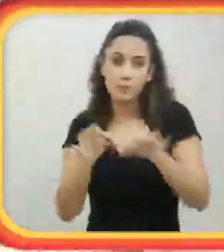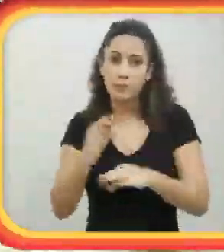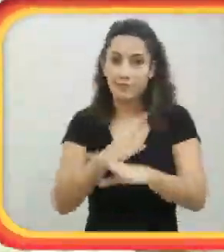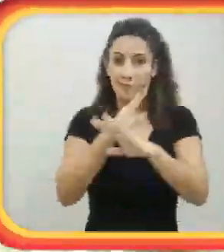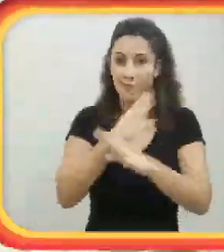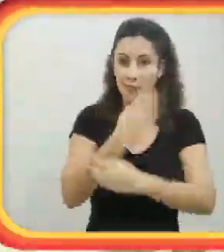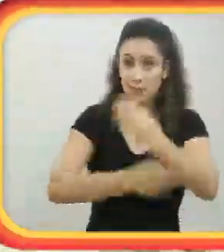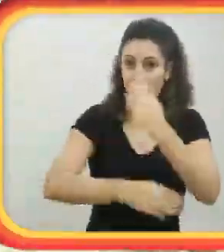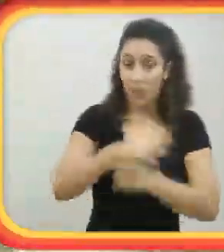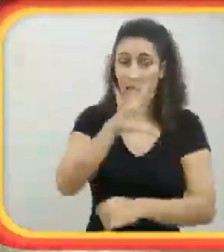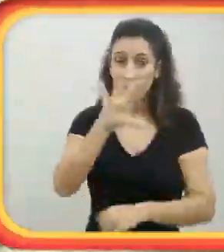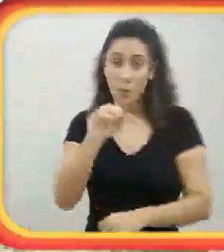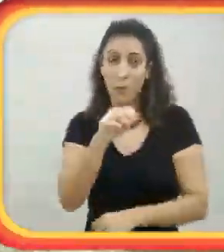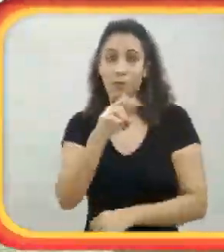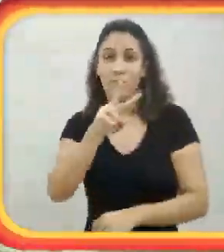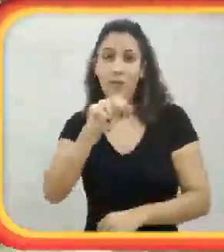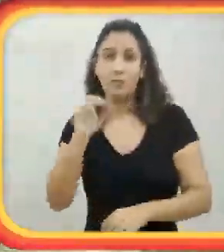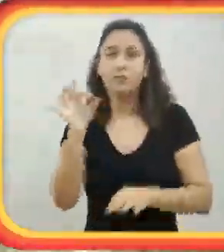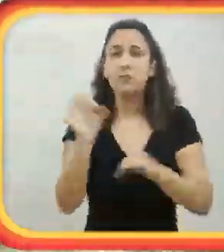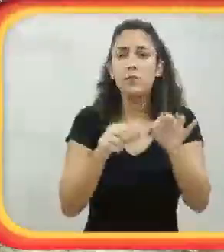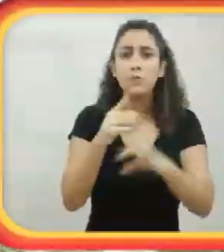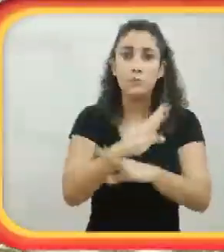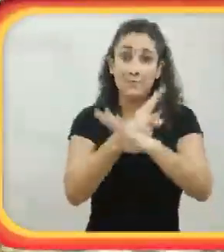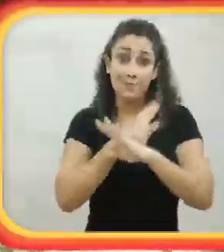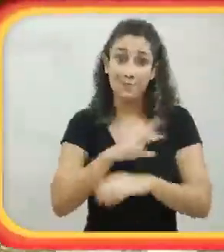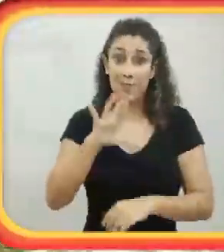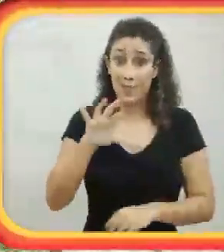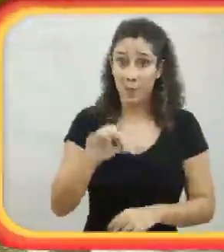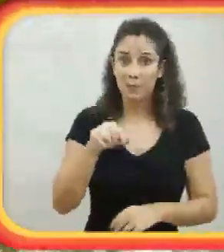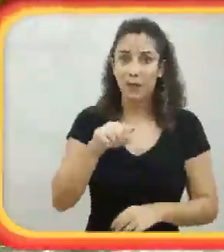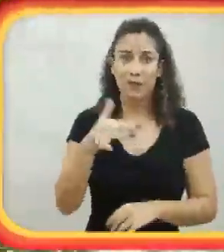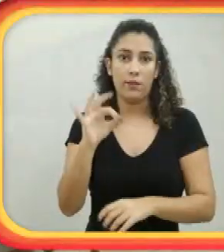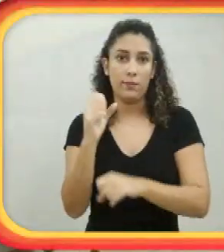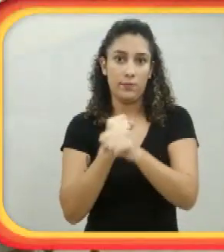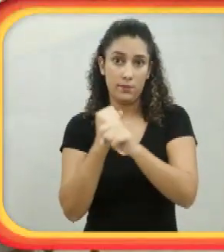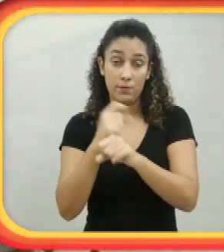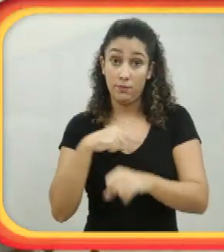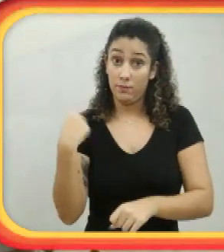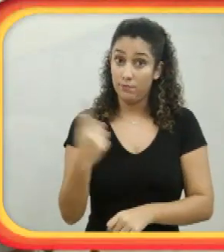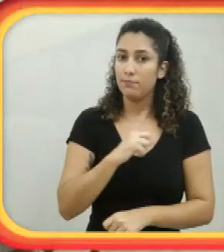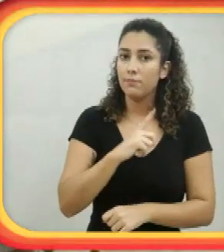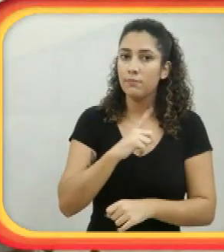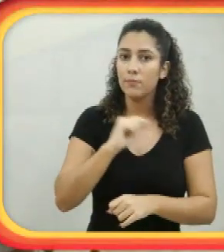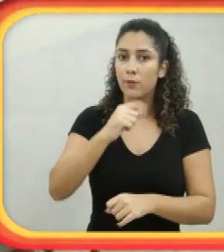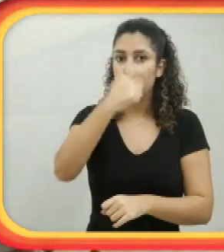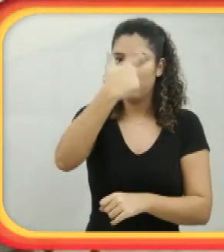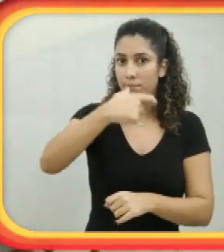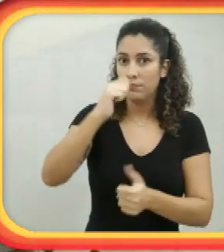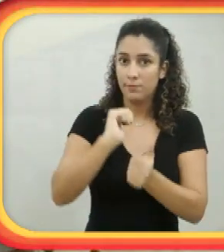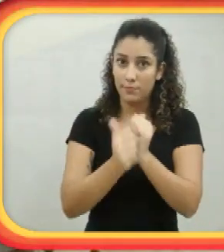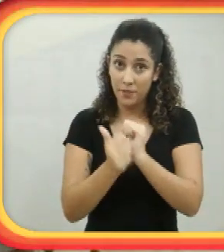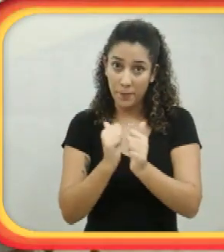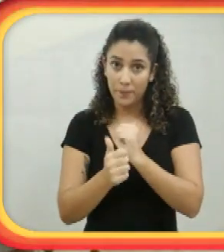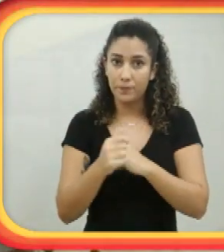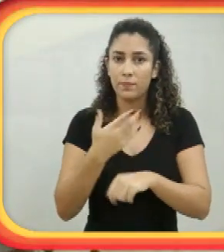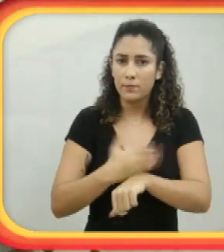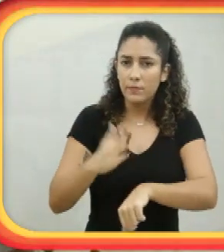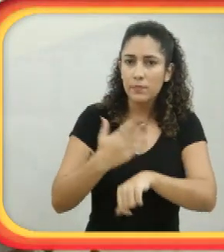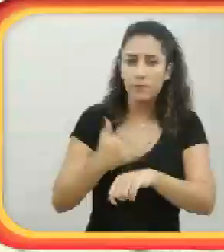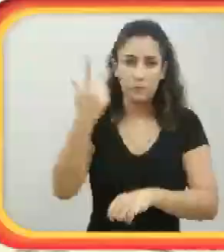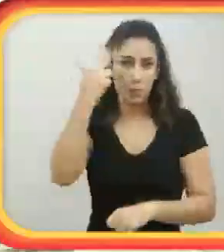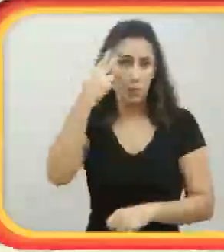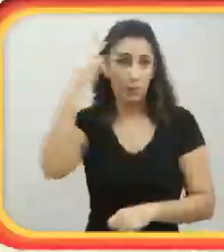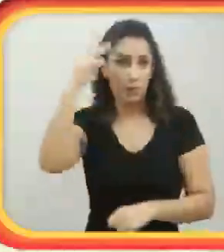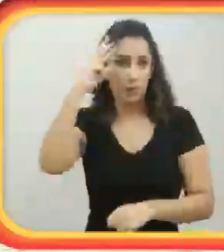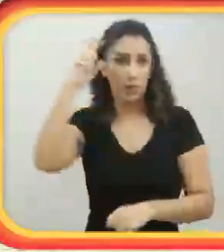tem 10 anos e nós temos hoje 7 atletas treinando regularmente às terças, quintas e